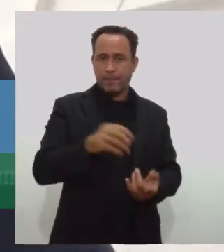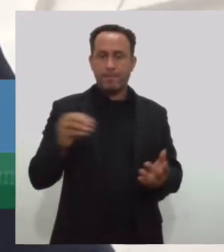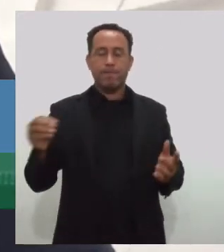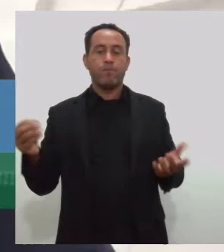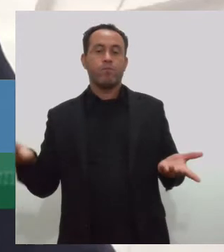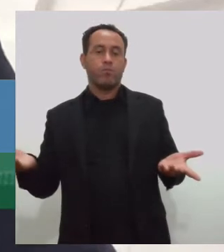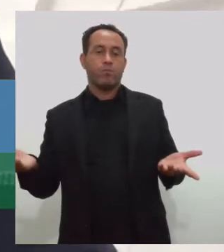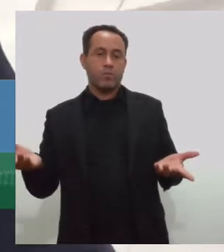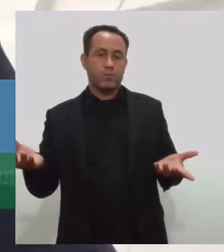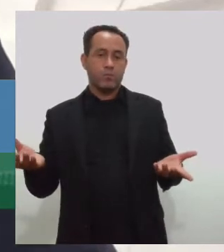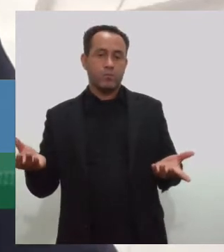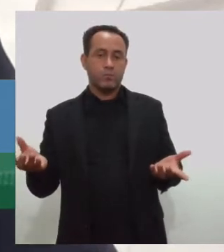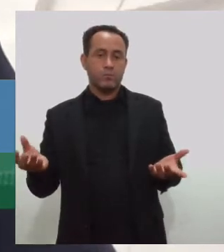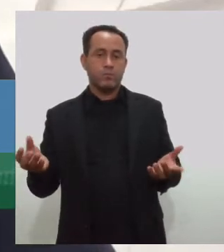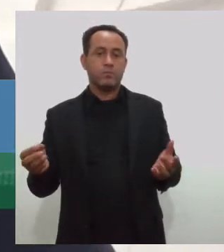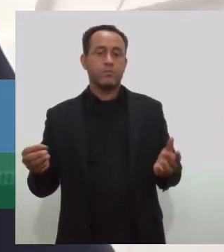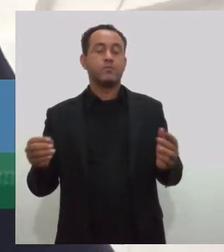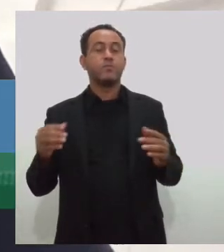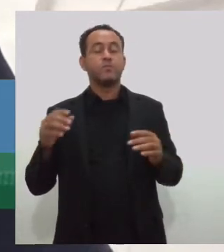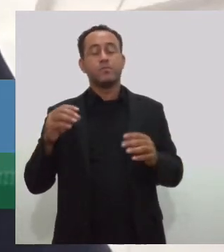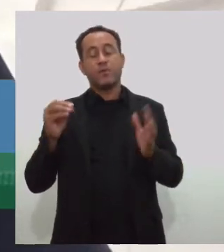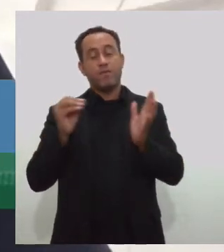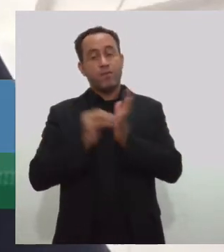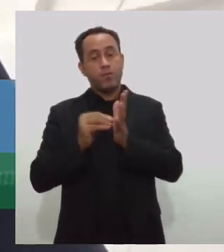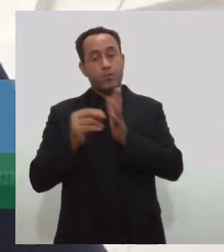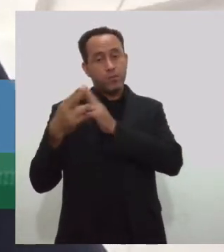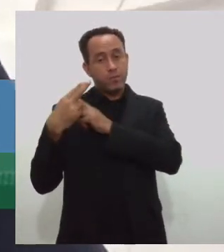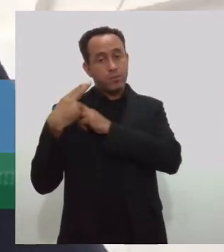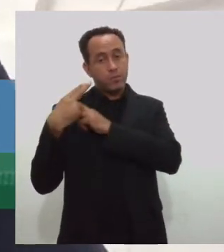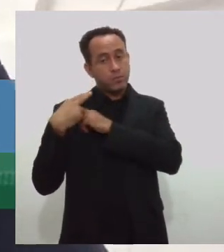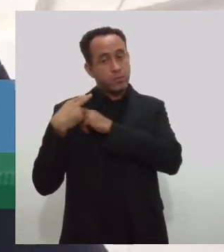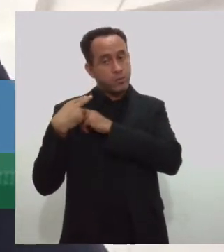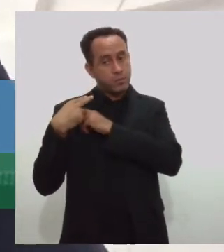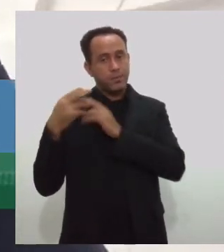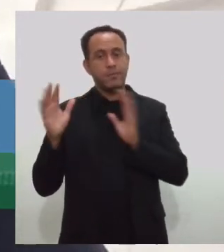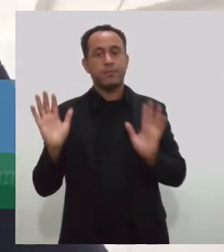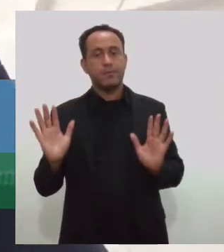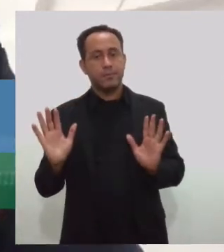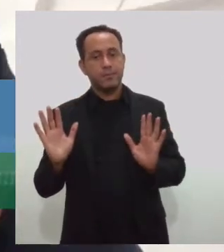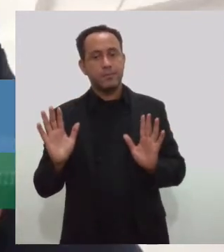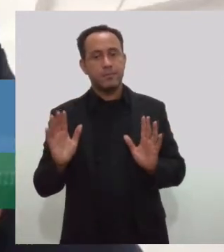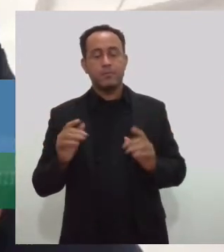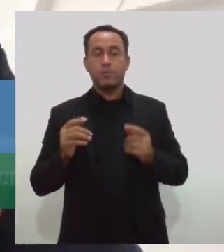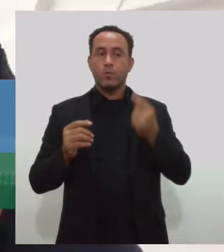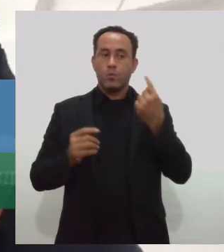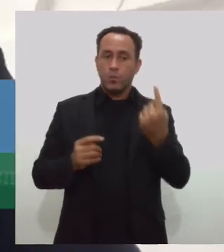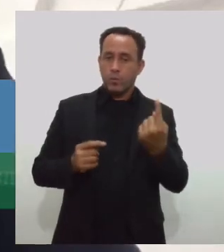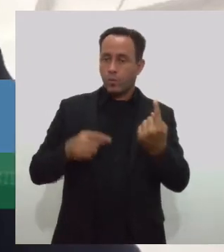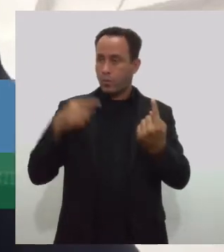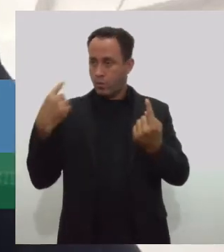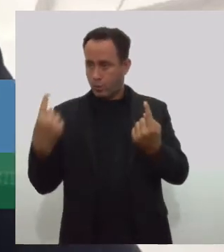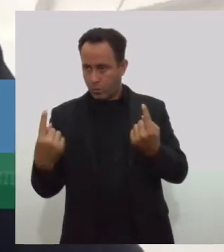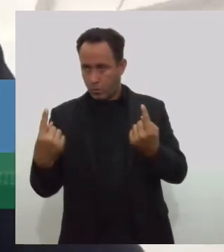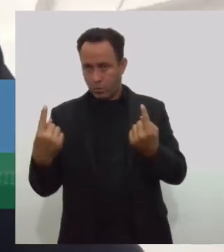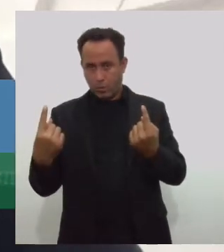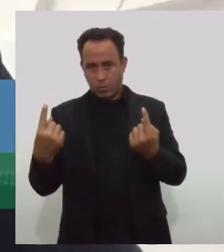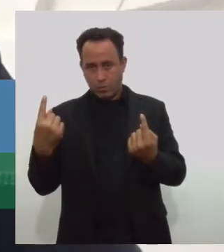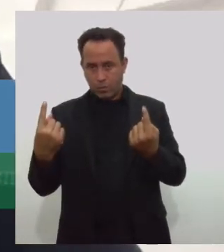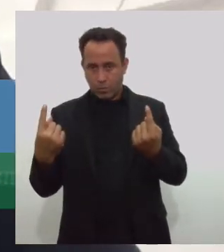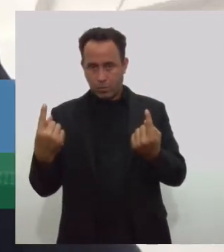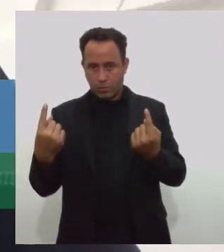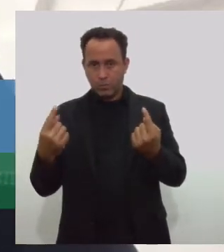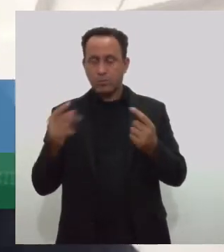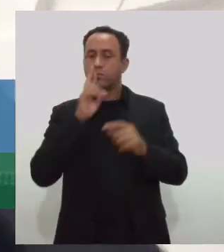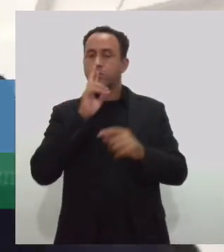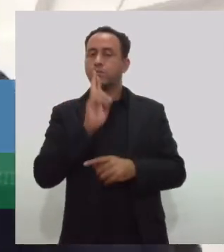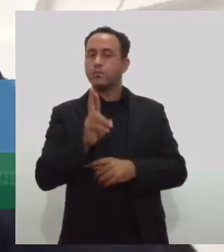indício de imprudência. Então, tanto num caso como em outro, a pessoa responde por